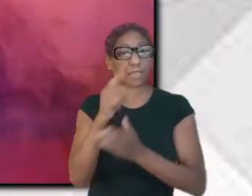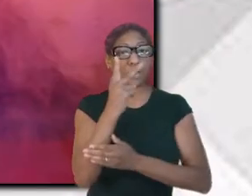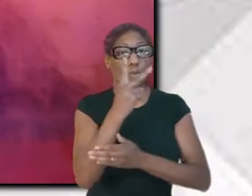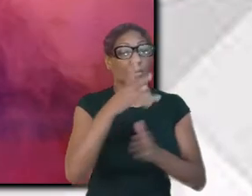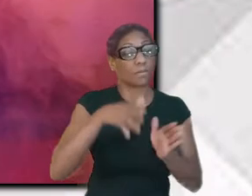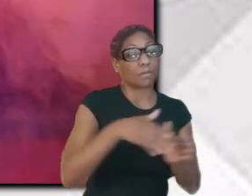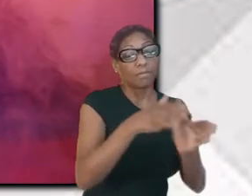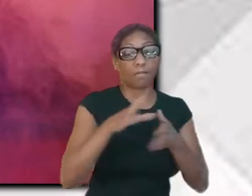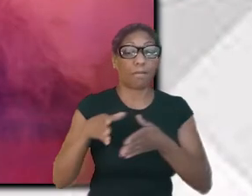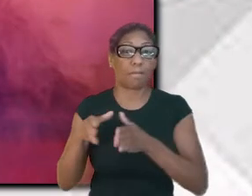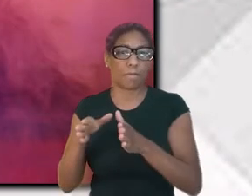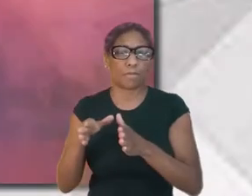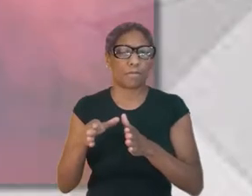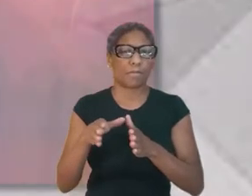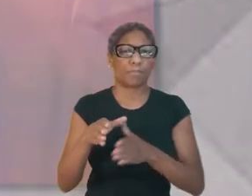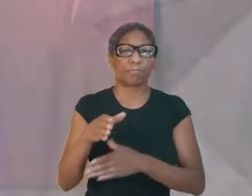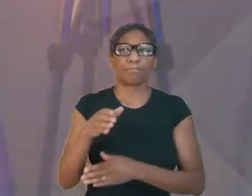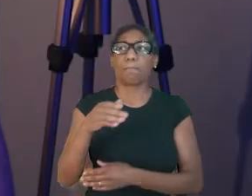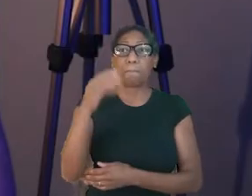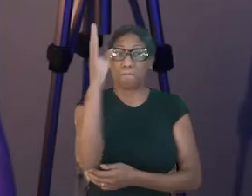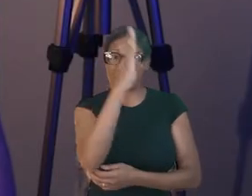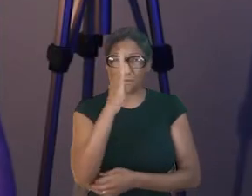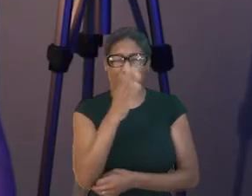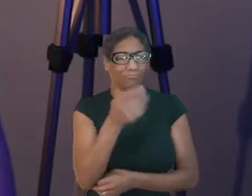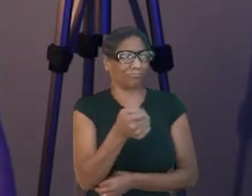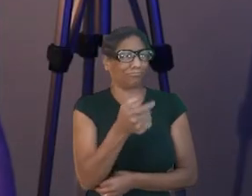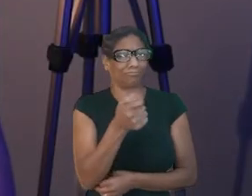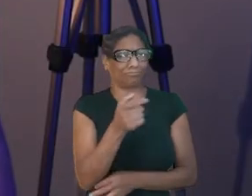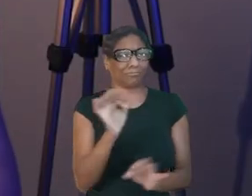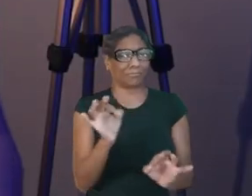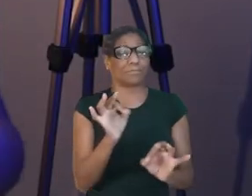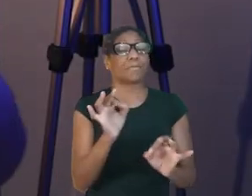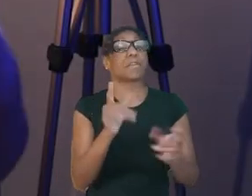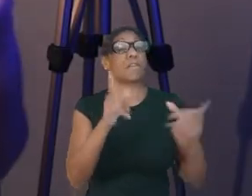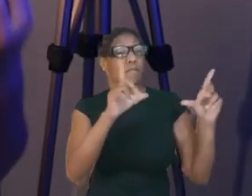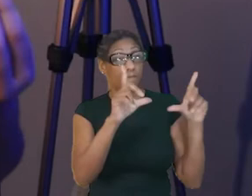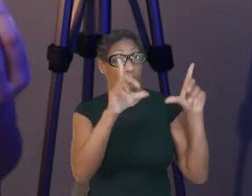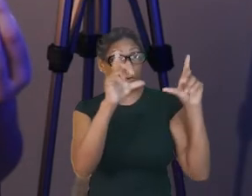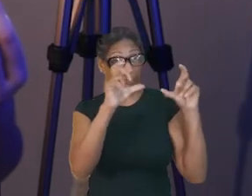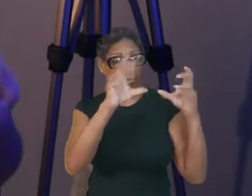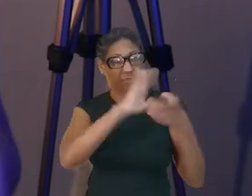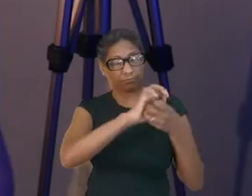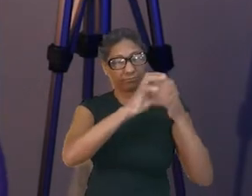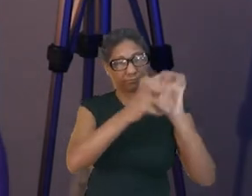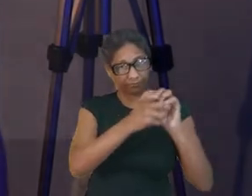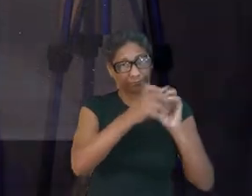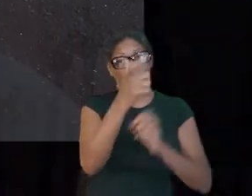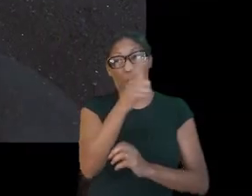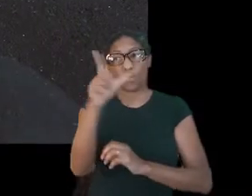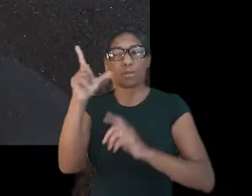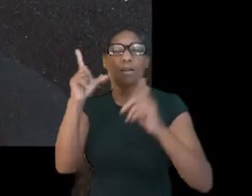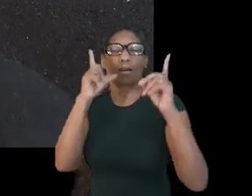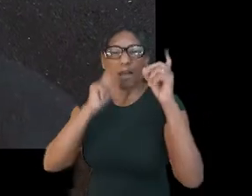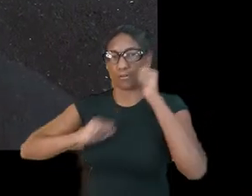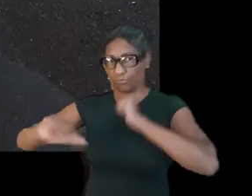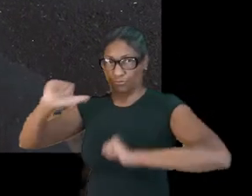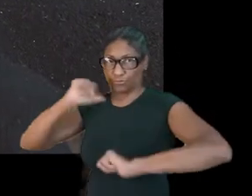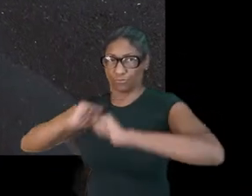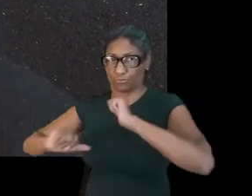vertentes ainda pouco difundidas no Brasil, a fotografia artística e a fotografia fine art.